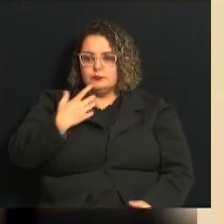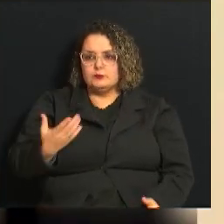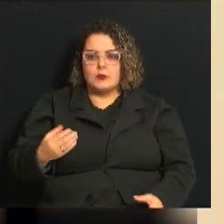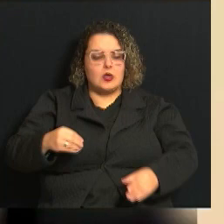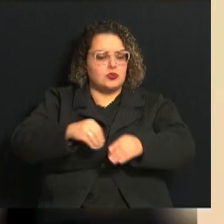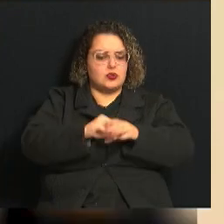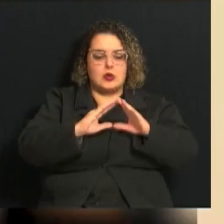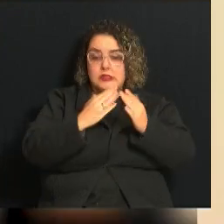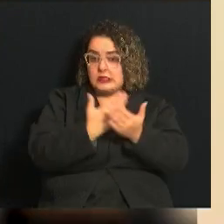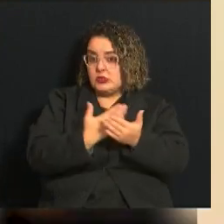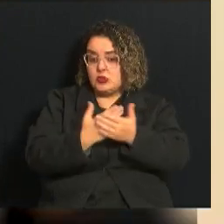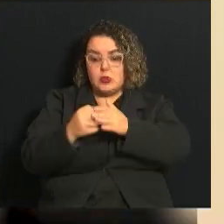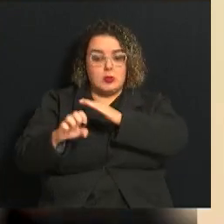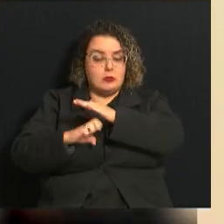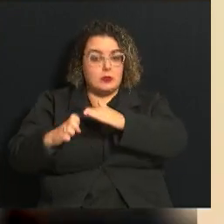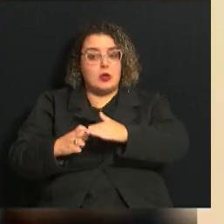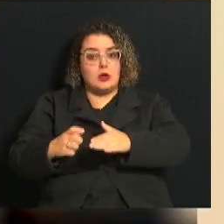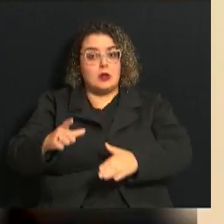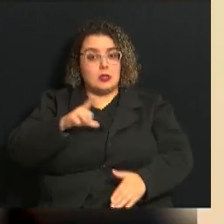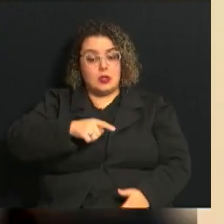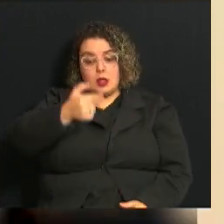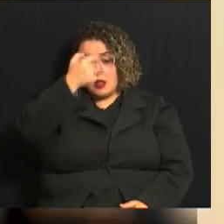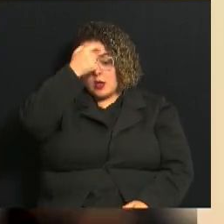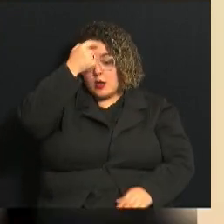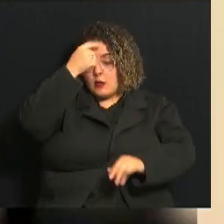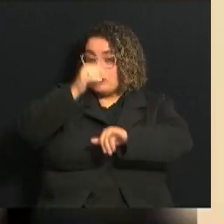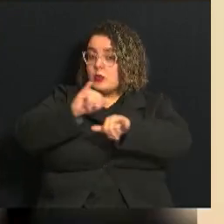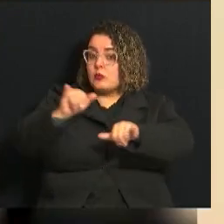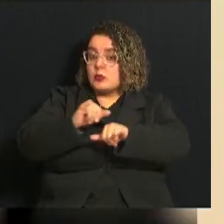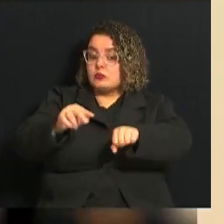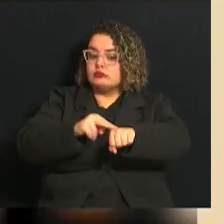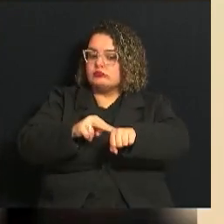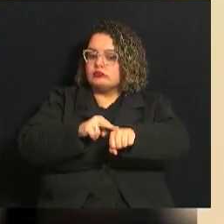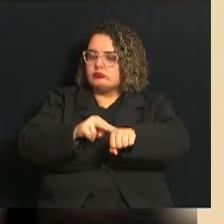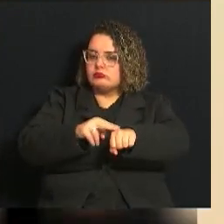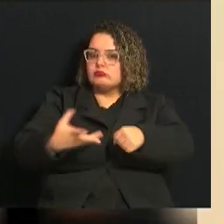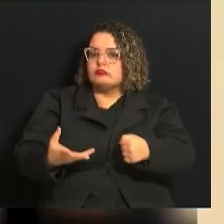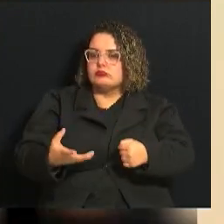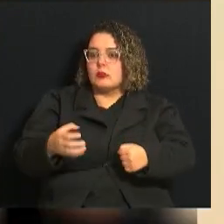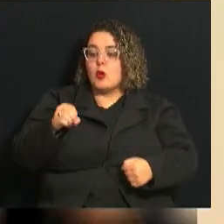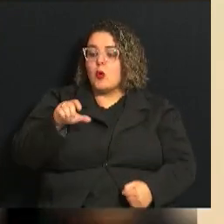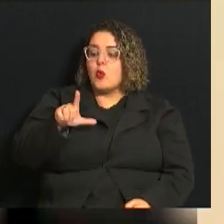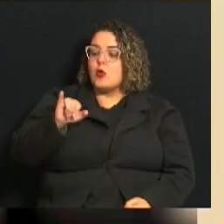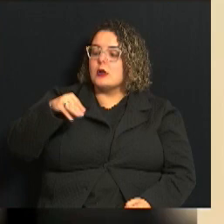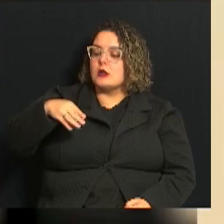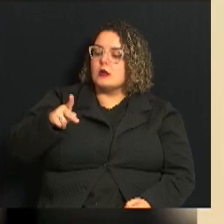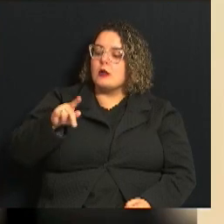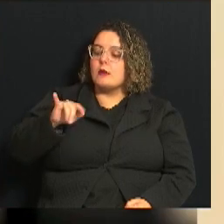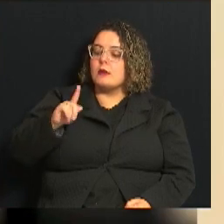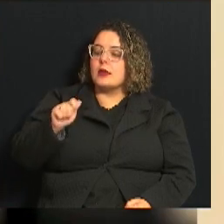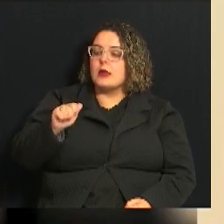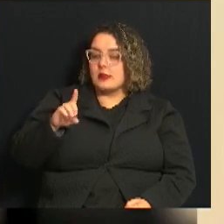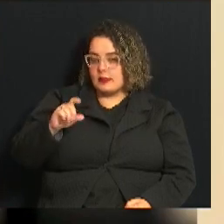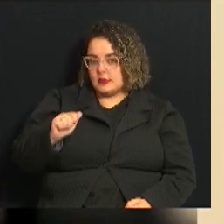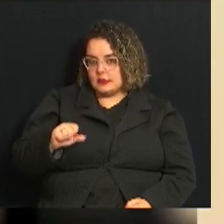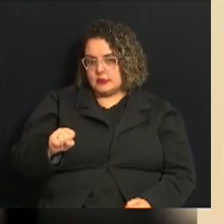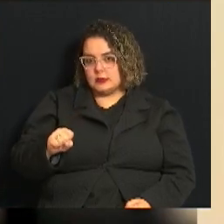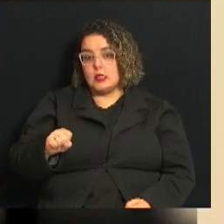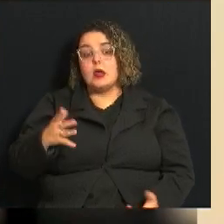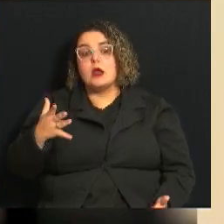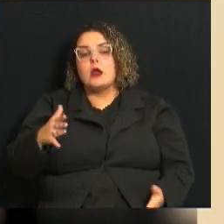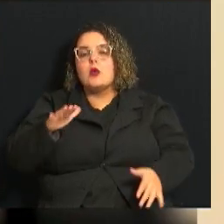empresas para poder até conta a conscientização dos verdes Olimpíadas ela é eu acredito que é o